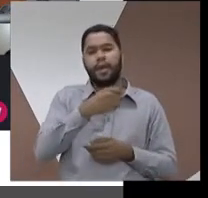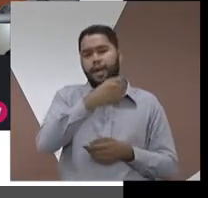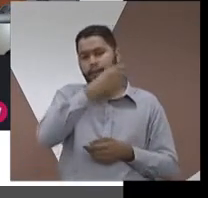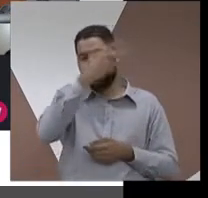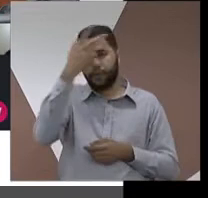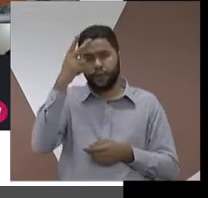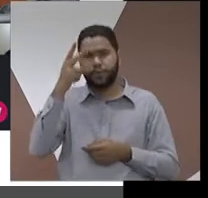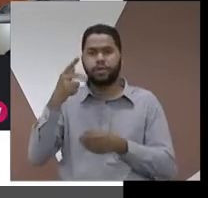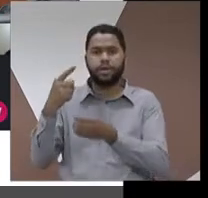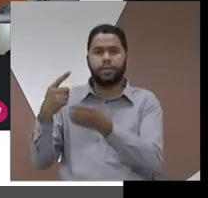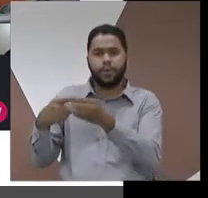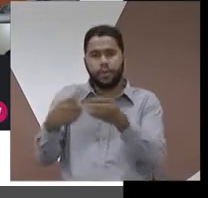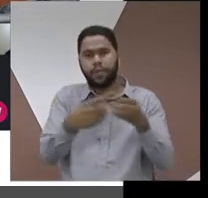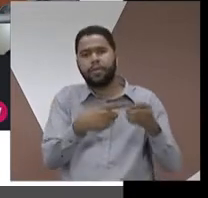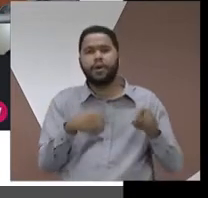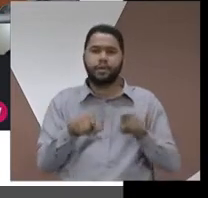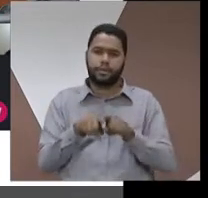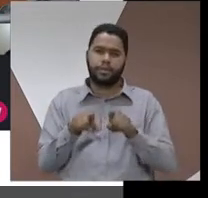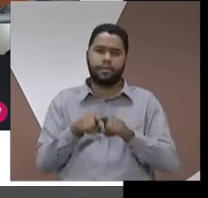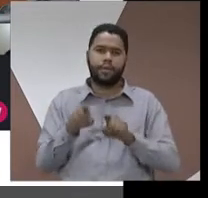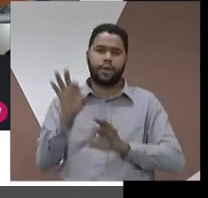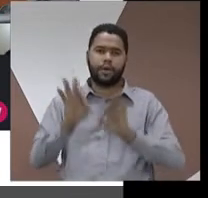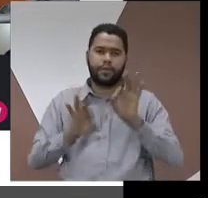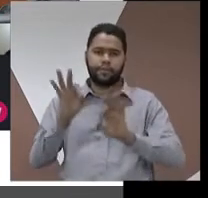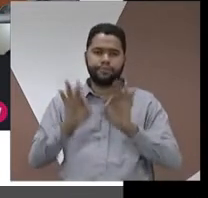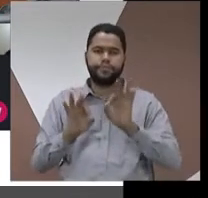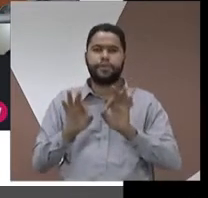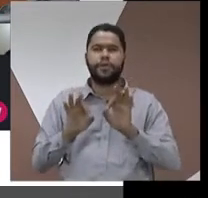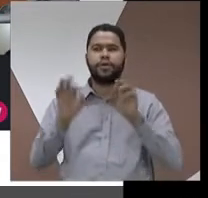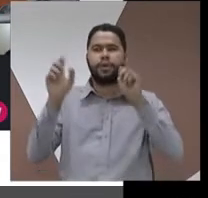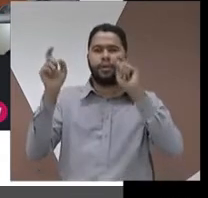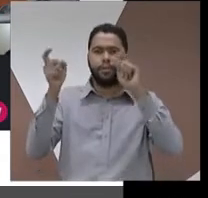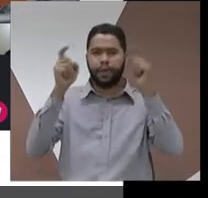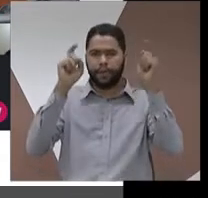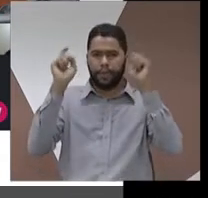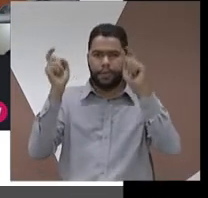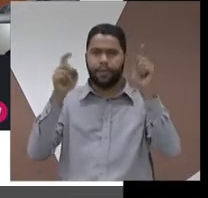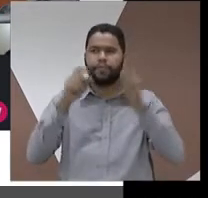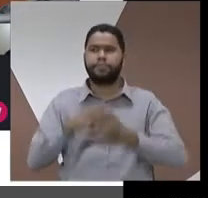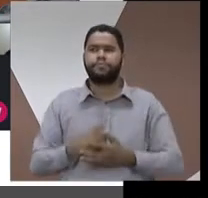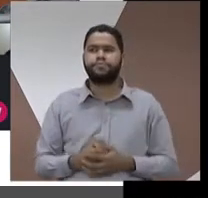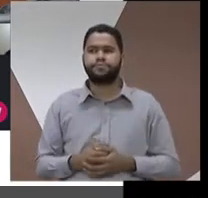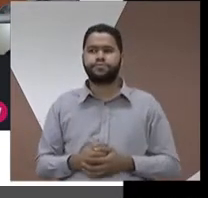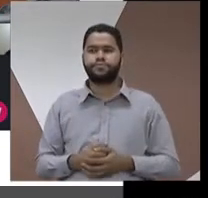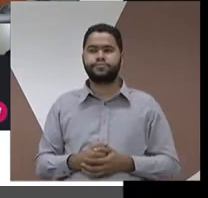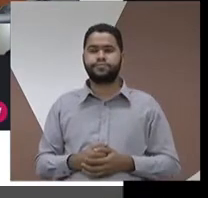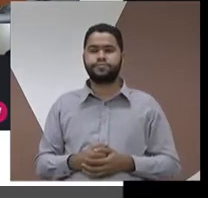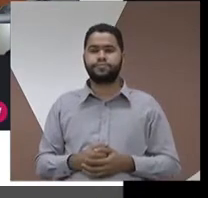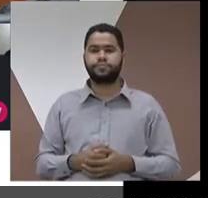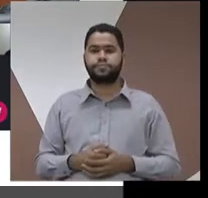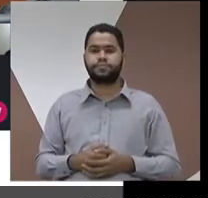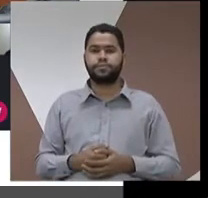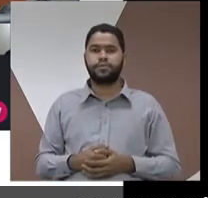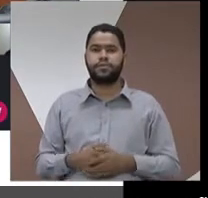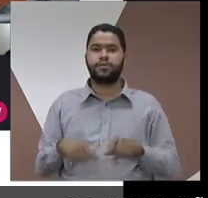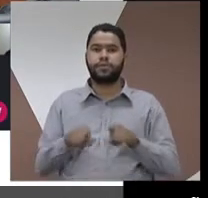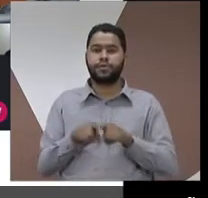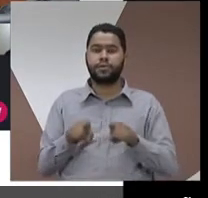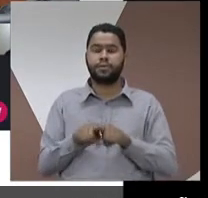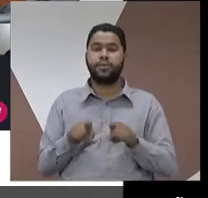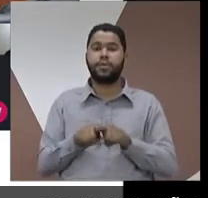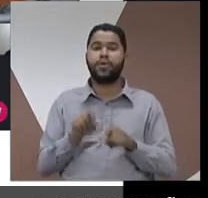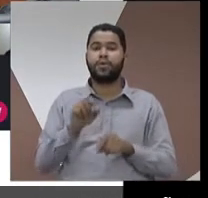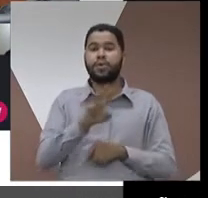o conjunto das 75 reuniões realizadas. Né? Perdão, vamos passar esse slide 8, vamos